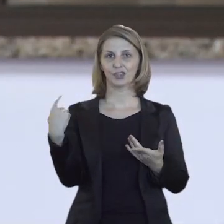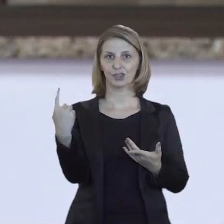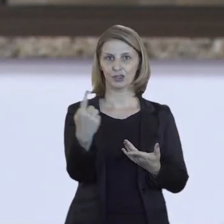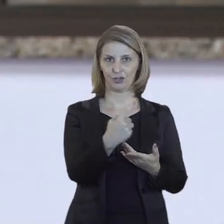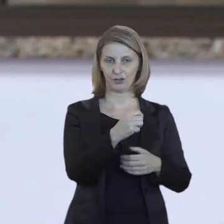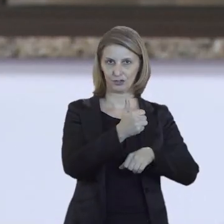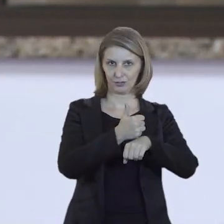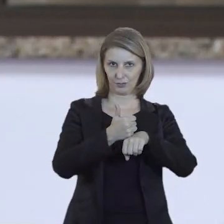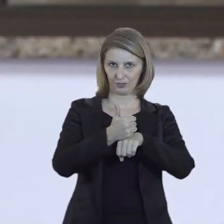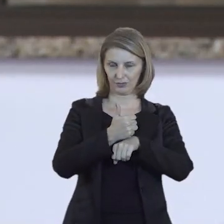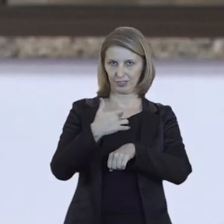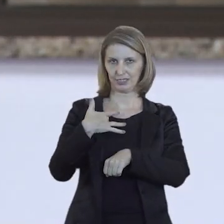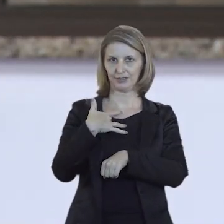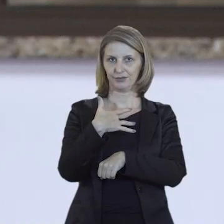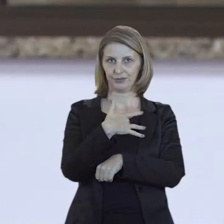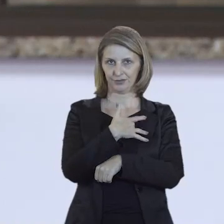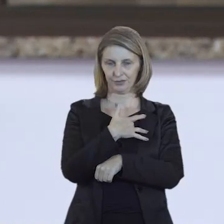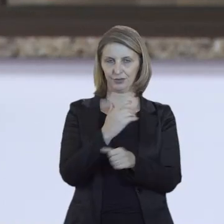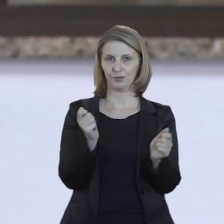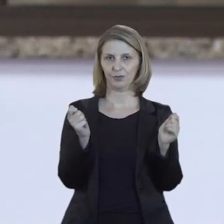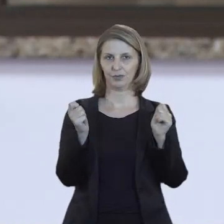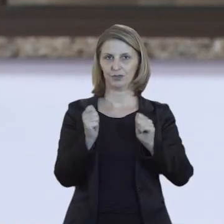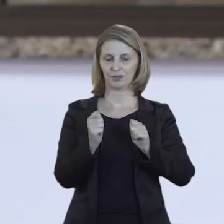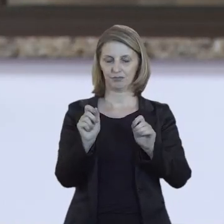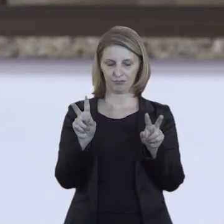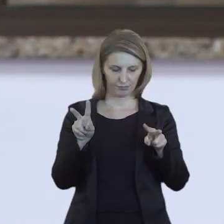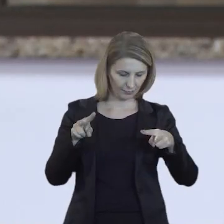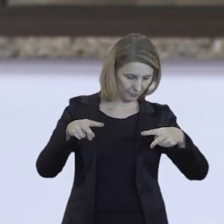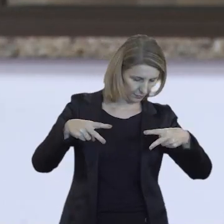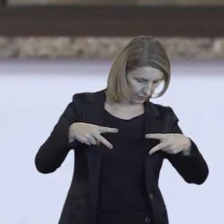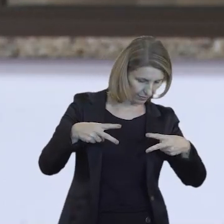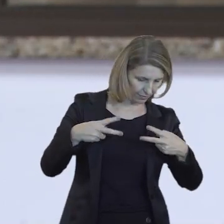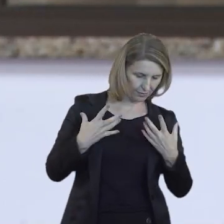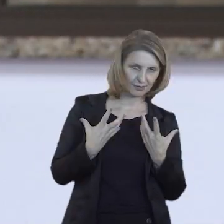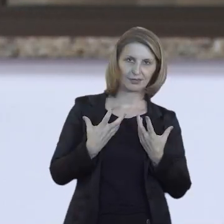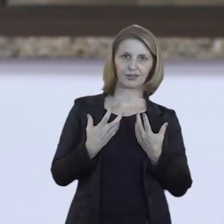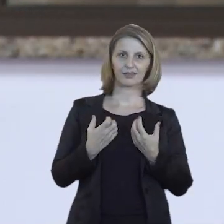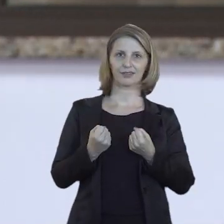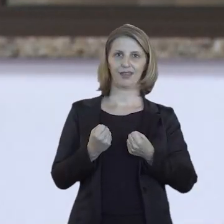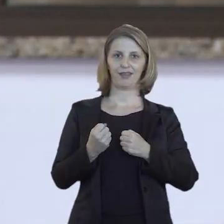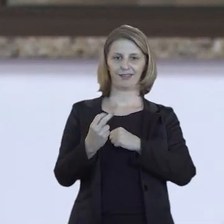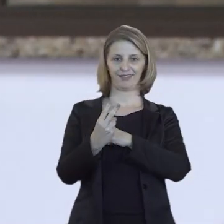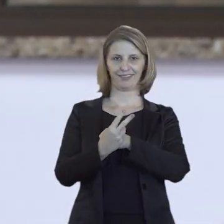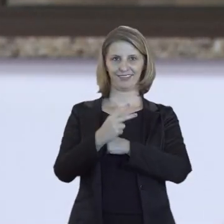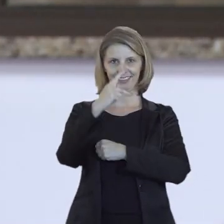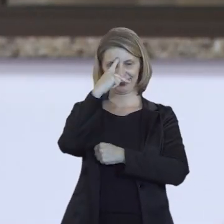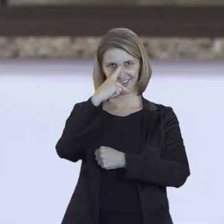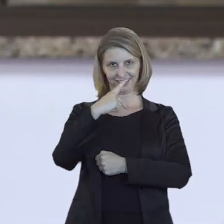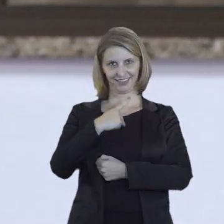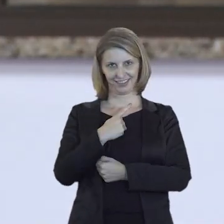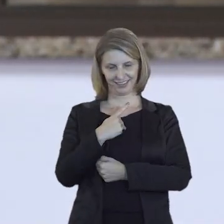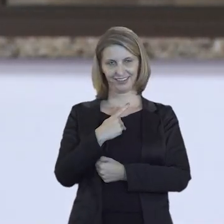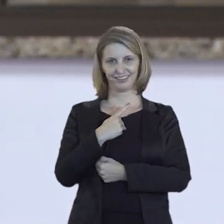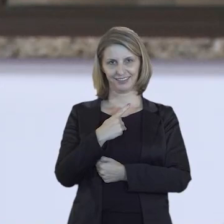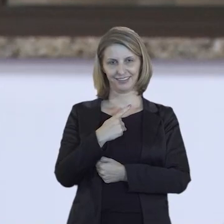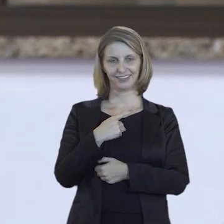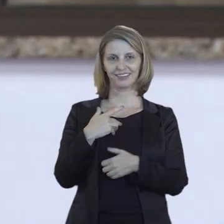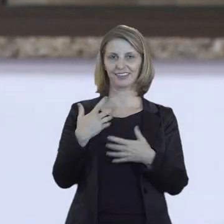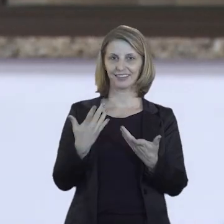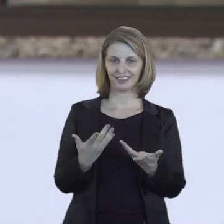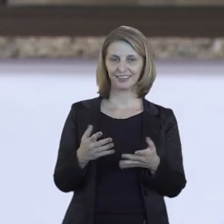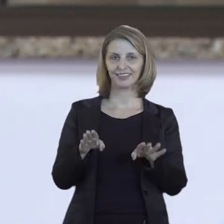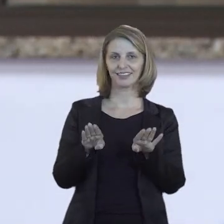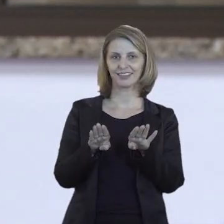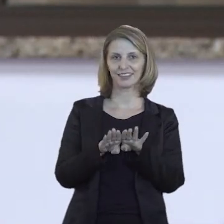caminho. Que nós, enquanto profissionais da saúde, possamos nos olhar, nos acolher e nos